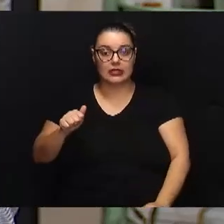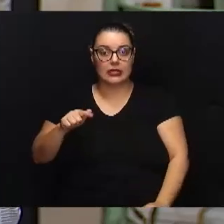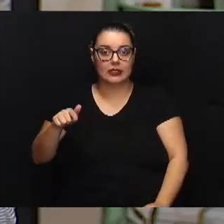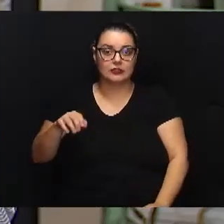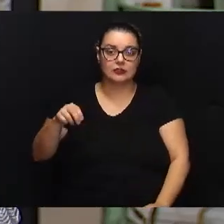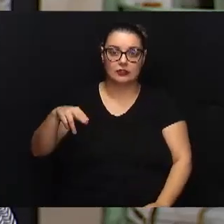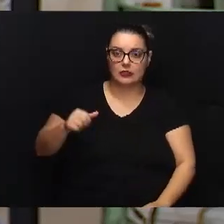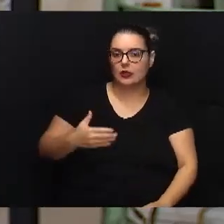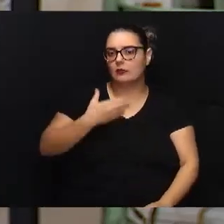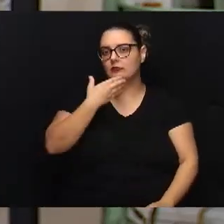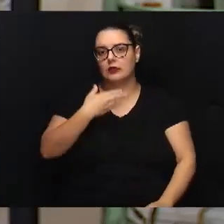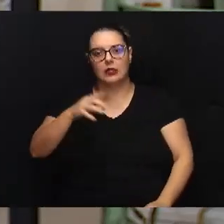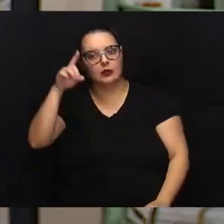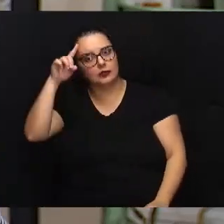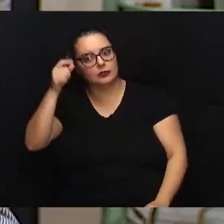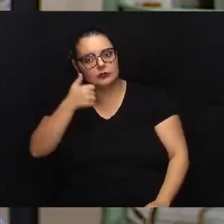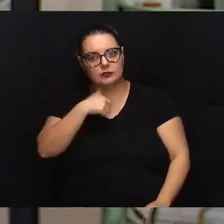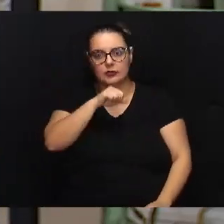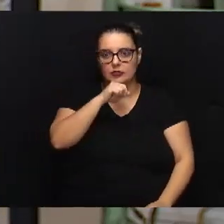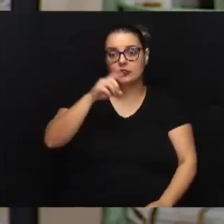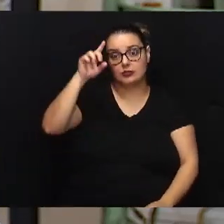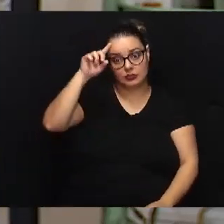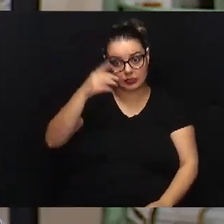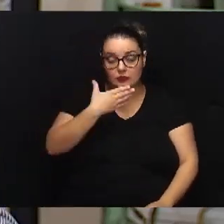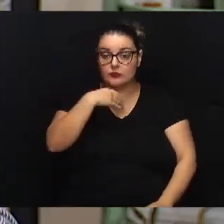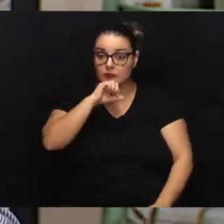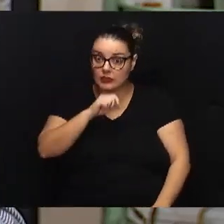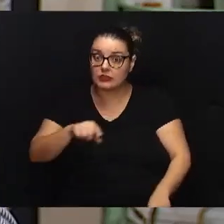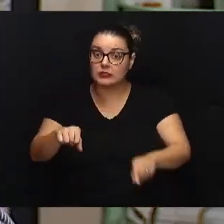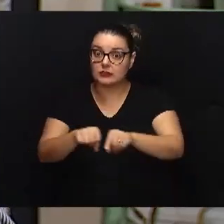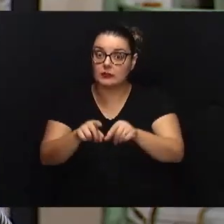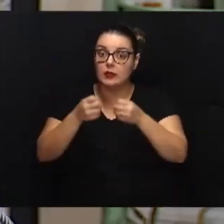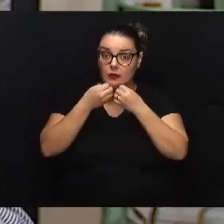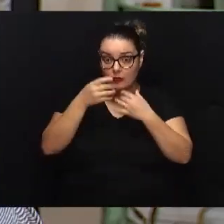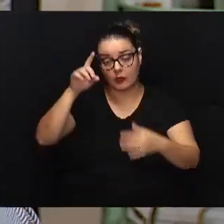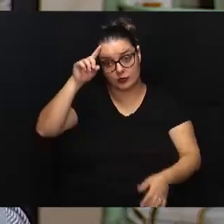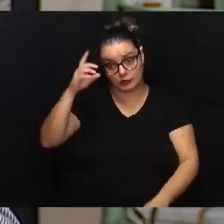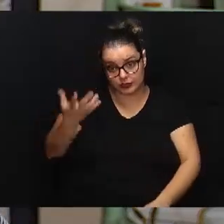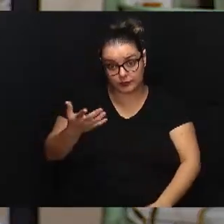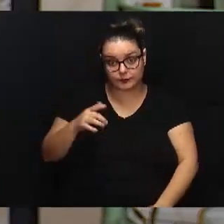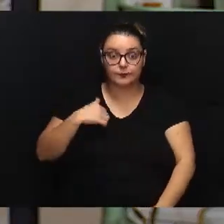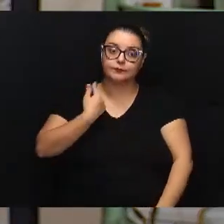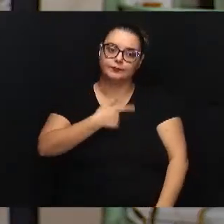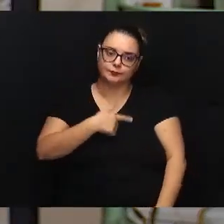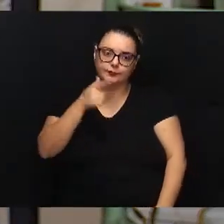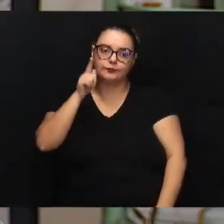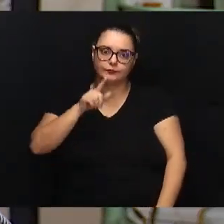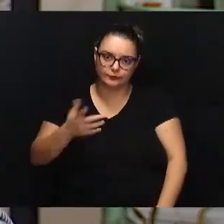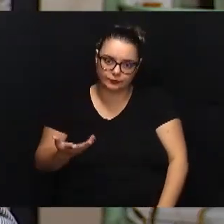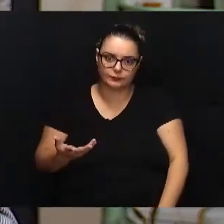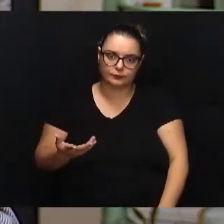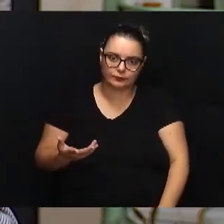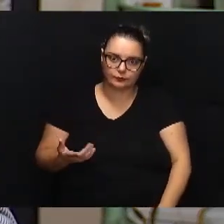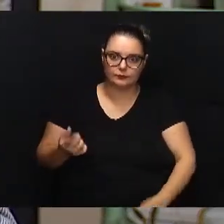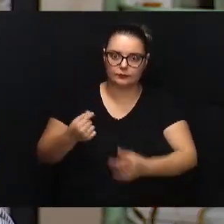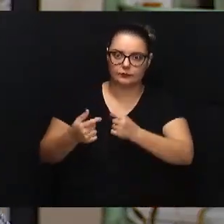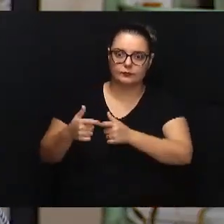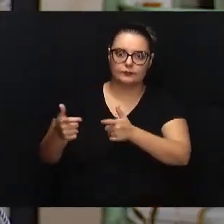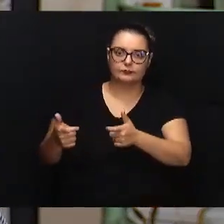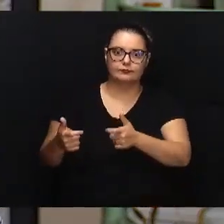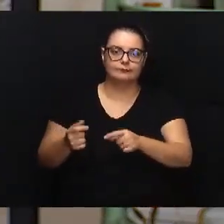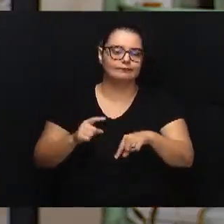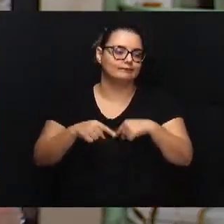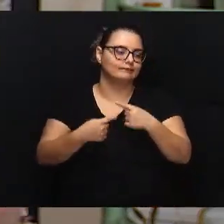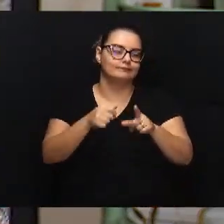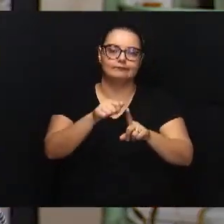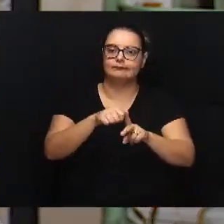das Mães, Dia dos Pais também é uma boa data. A gente consegue ter um rendimento maior, mas nos outros meses, janeiro